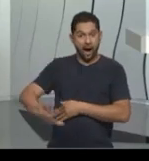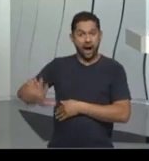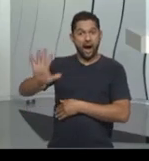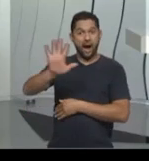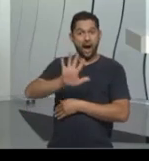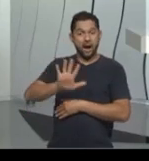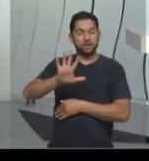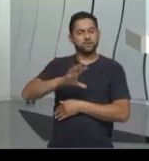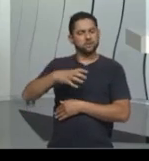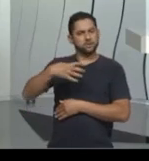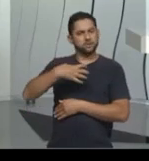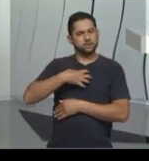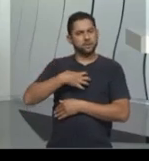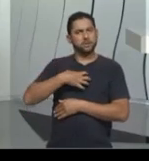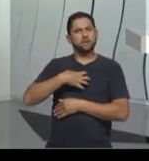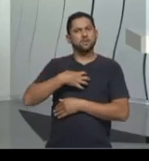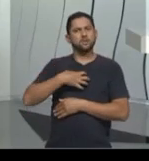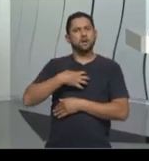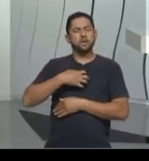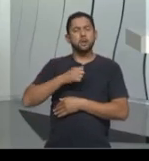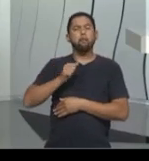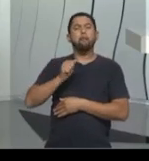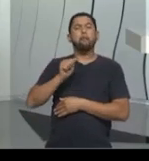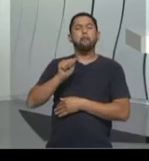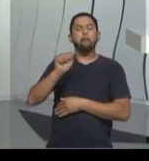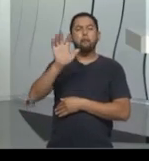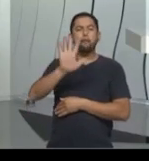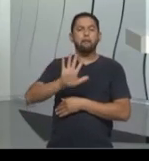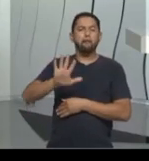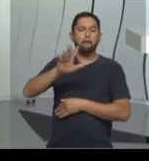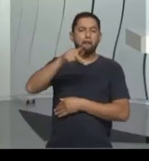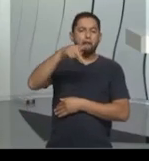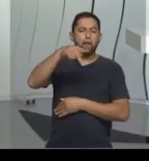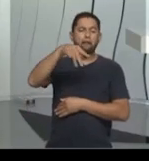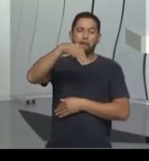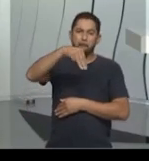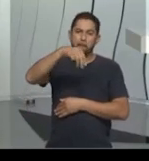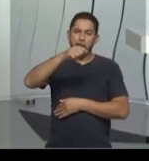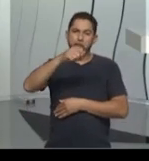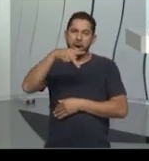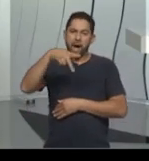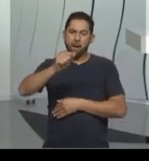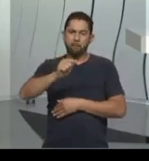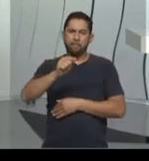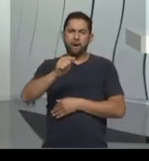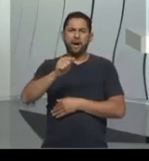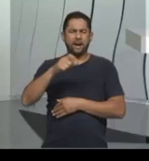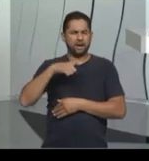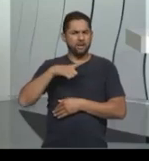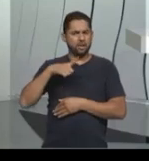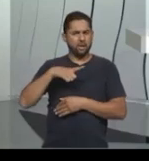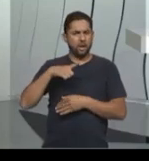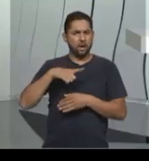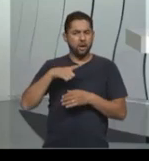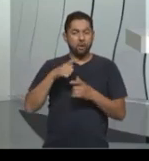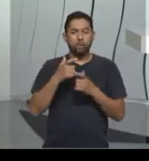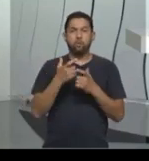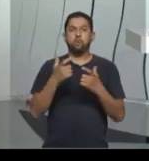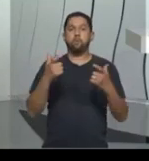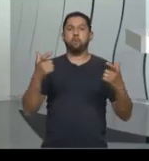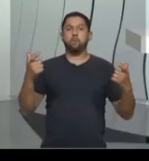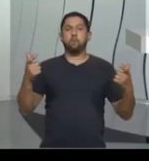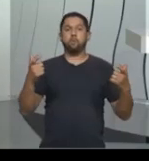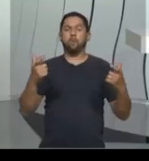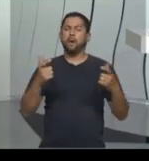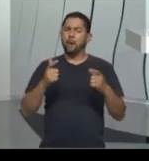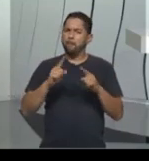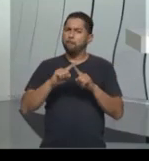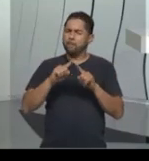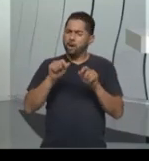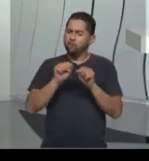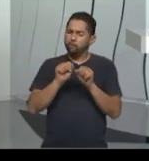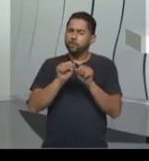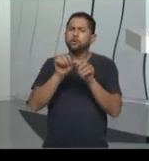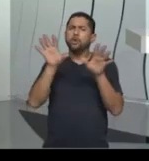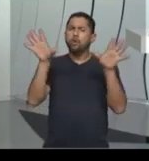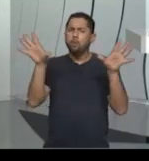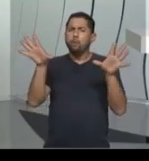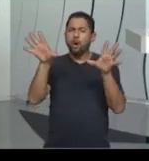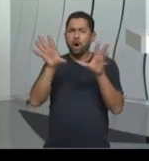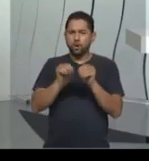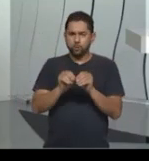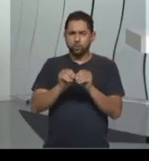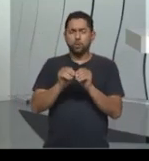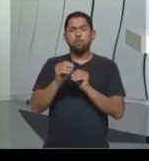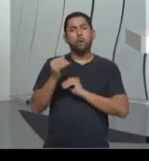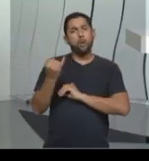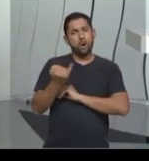muito abrangente, muito grande. Então, a gente vai tentar ao máximo aqui condensar algumas coisas básicas, importantes, para